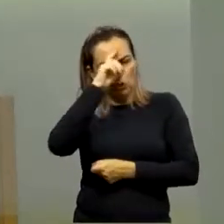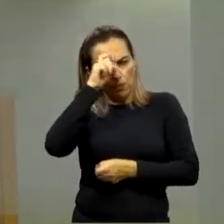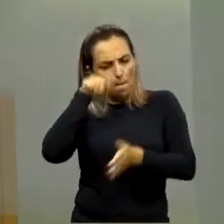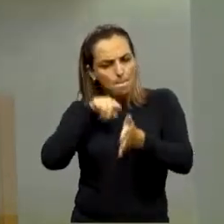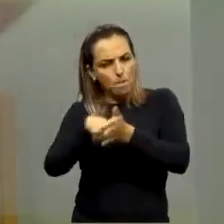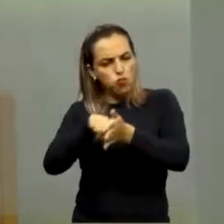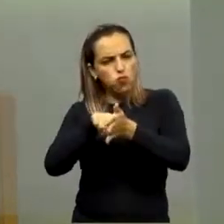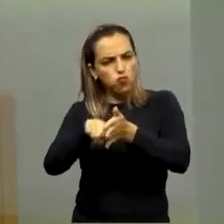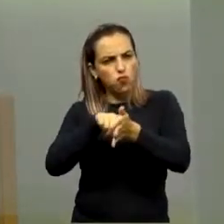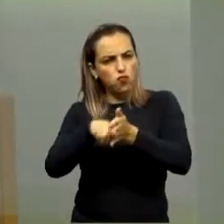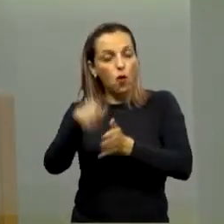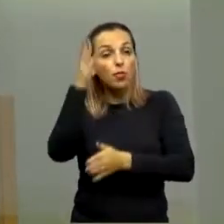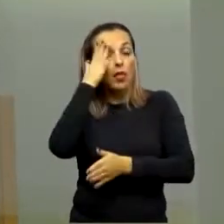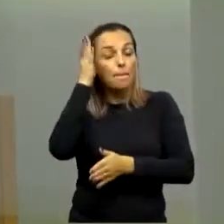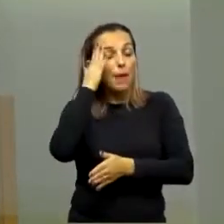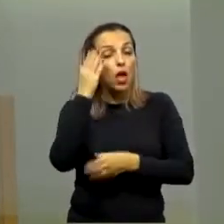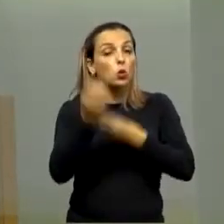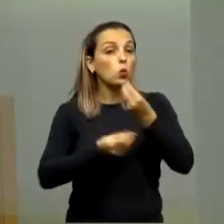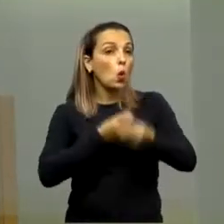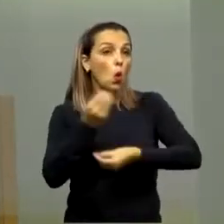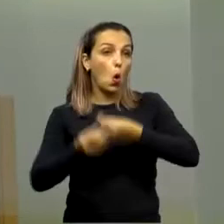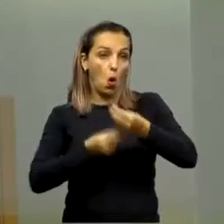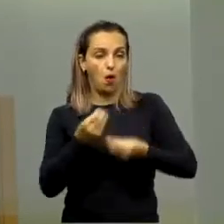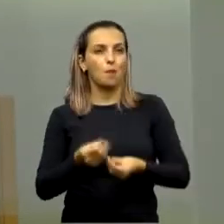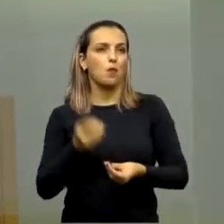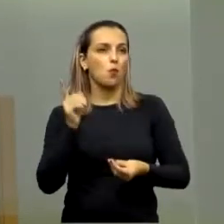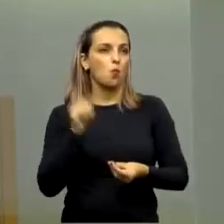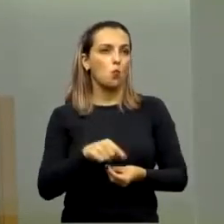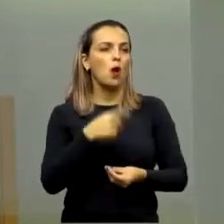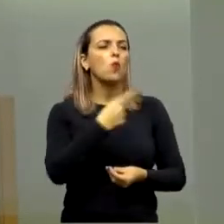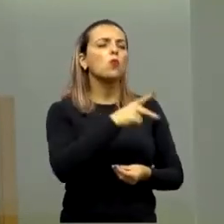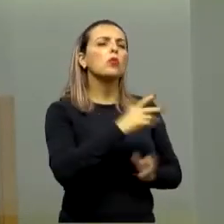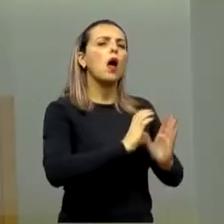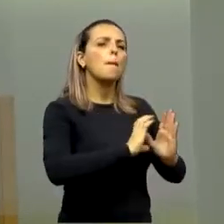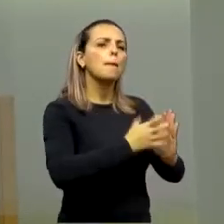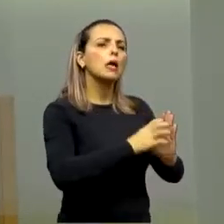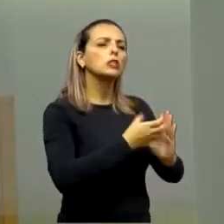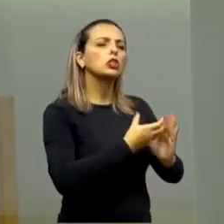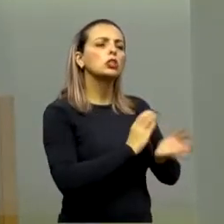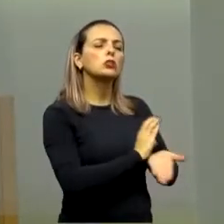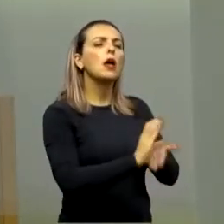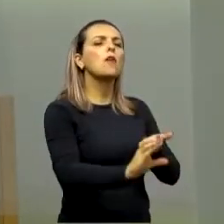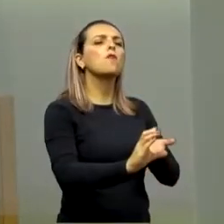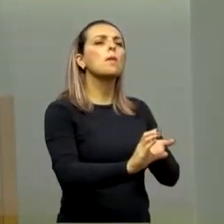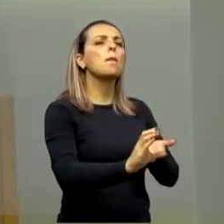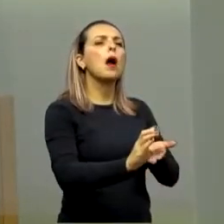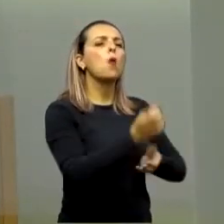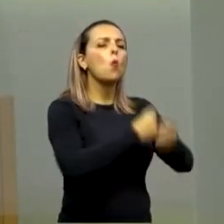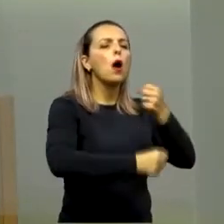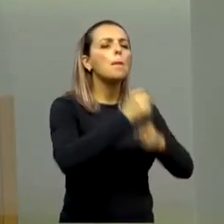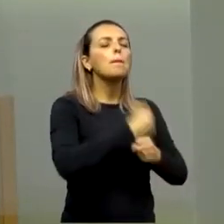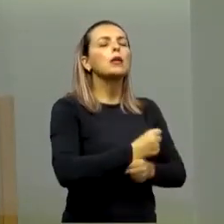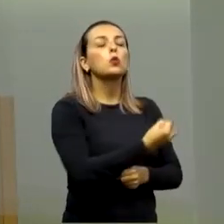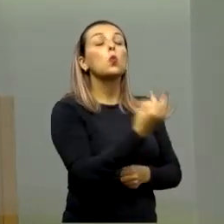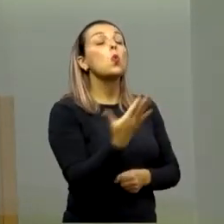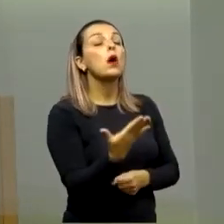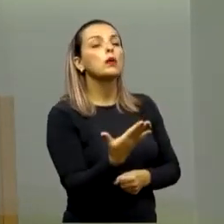tá querendo saber quanto o presidente quanto que foi o partido mandou para Santa Casa o ano passado